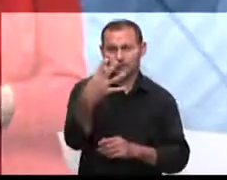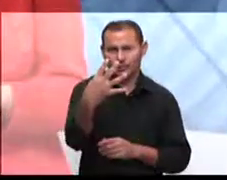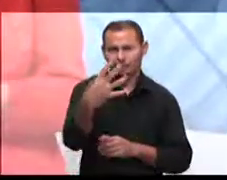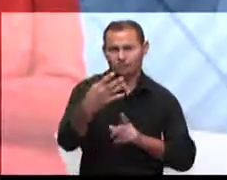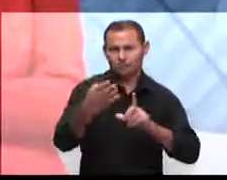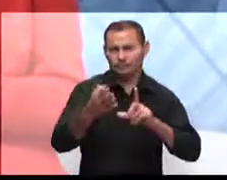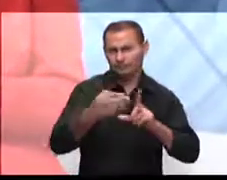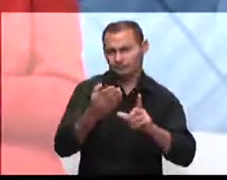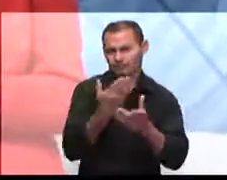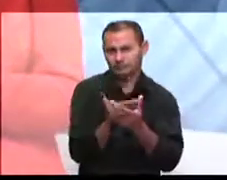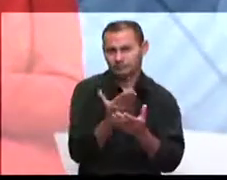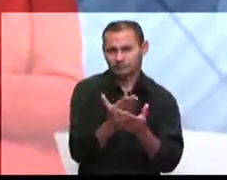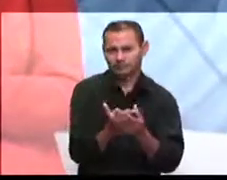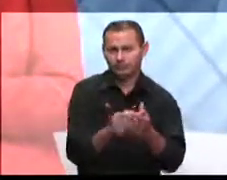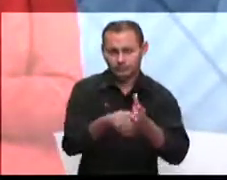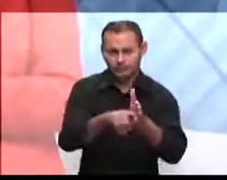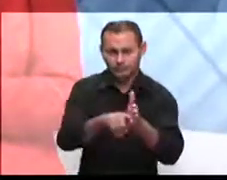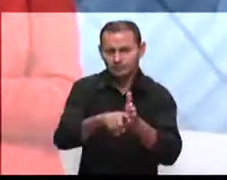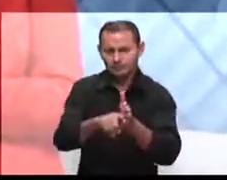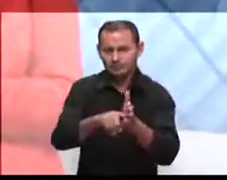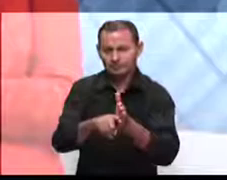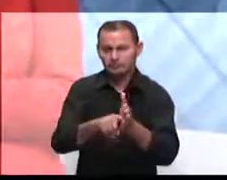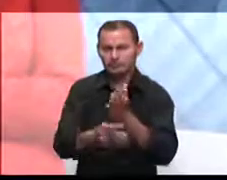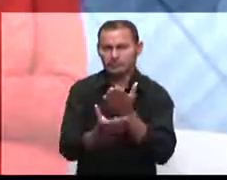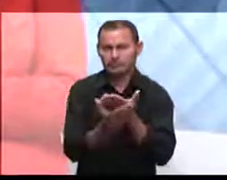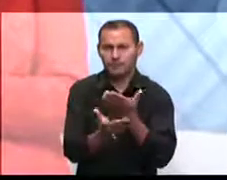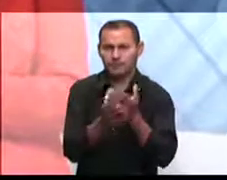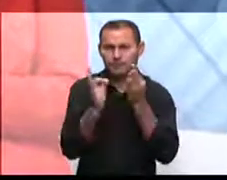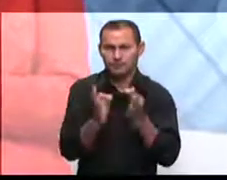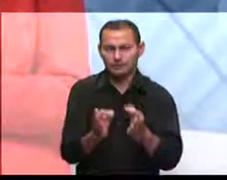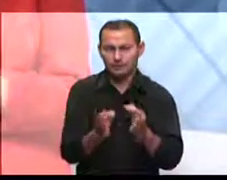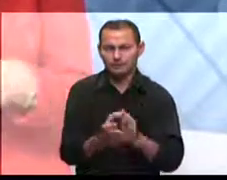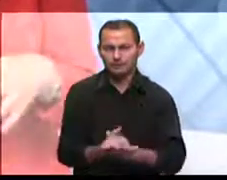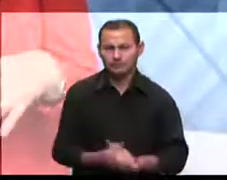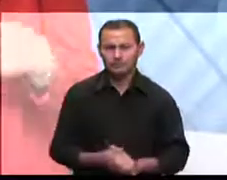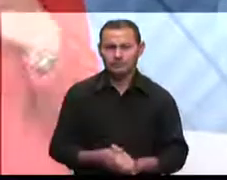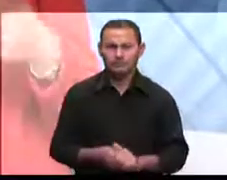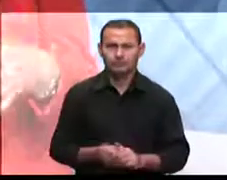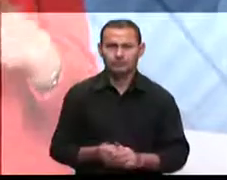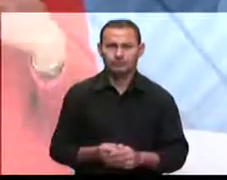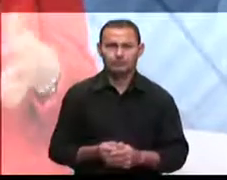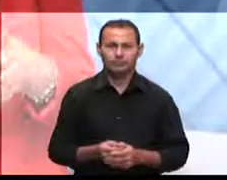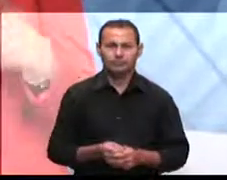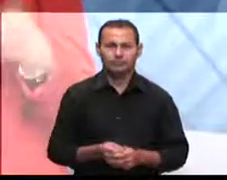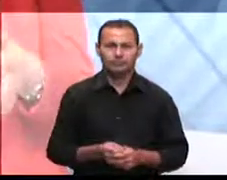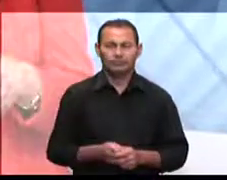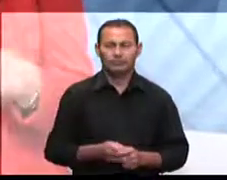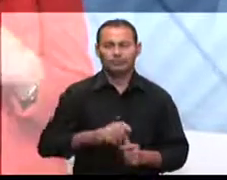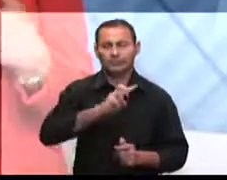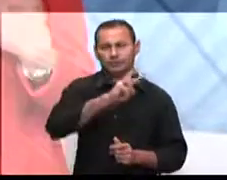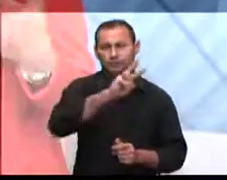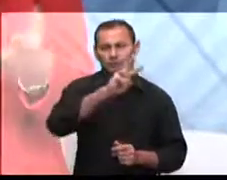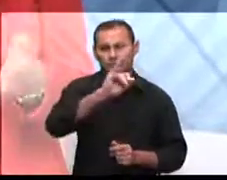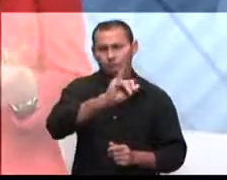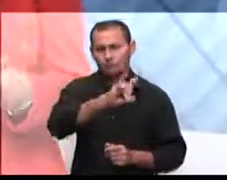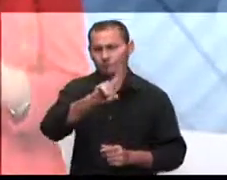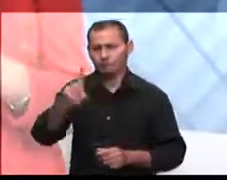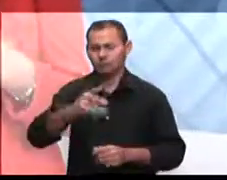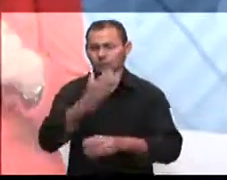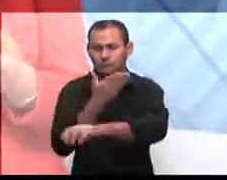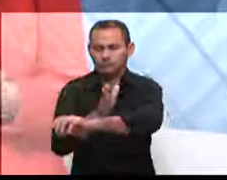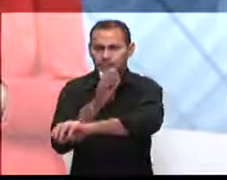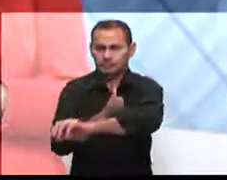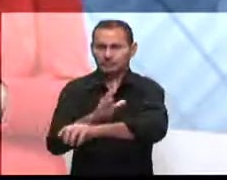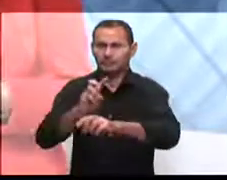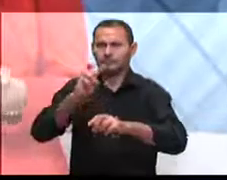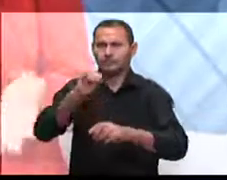de pesquisa, tá? E então a gente vai, né, no decorrer falando sobre as práticas,